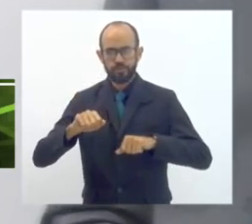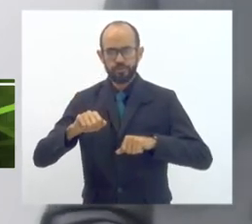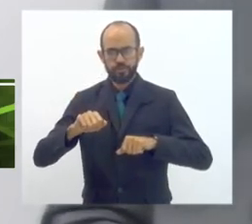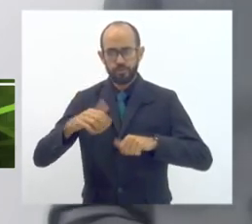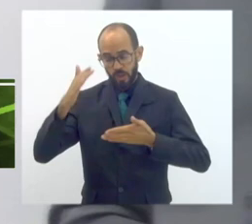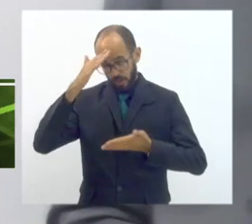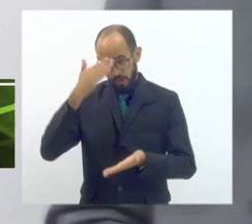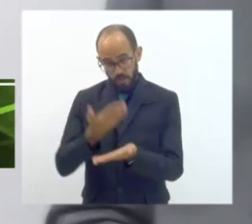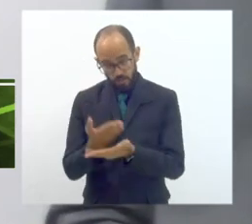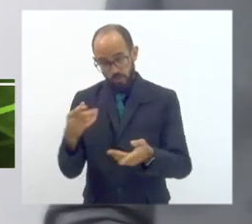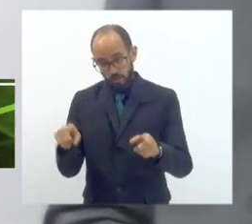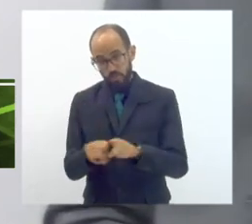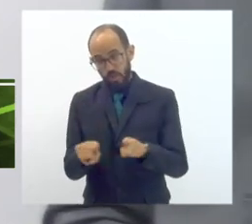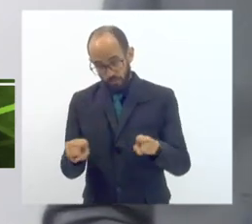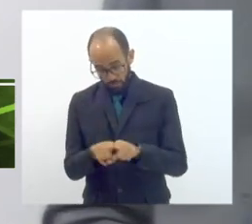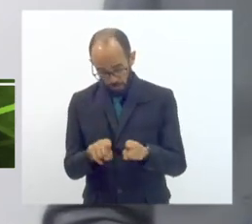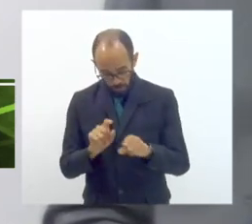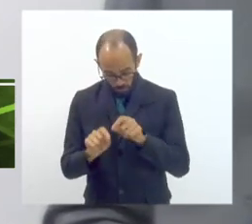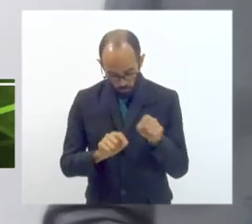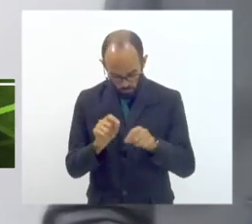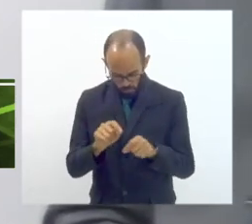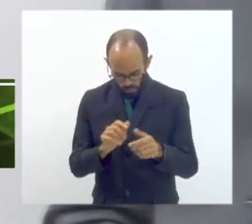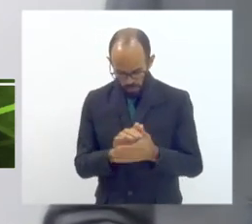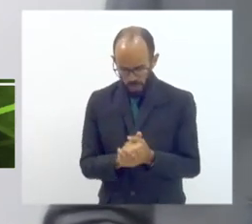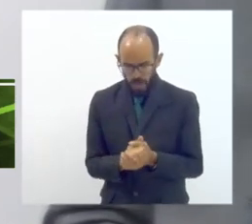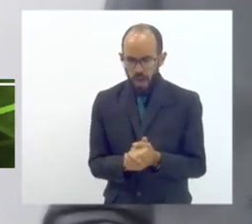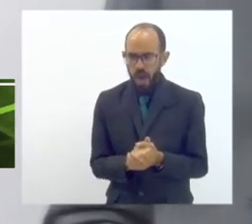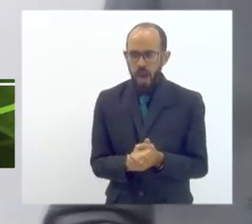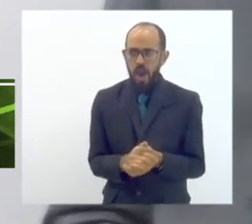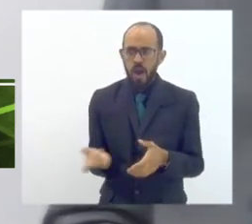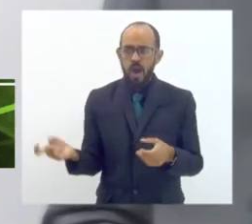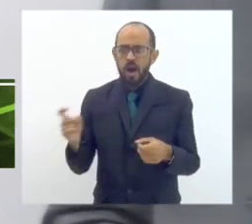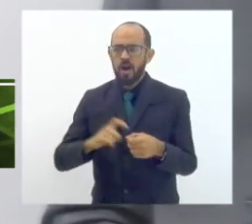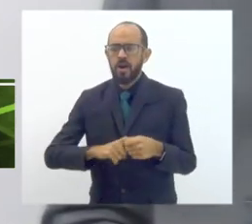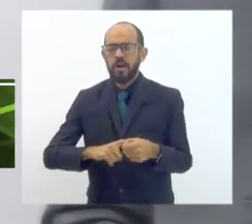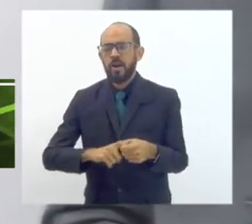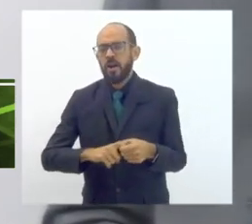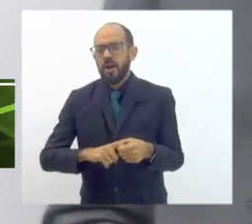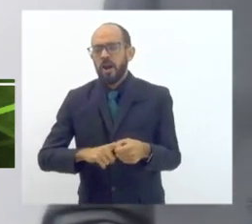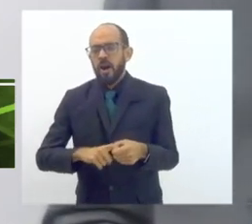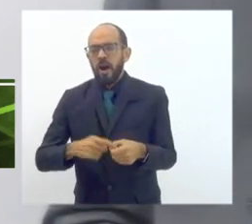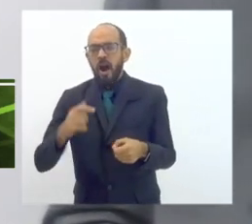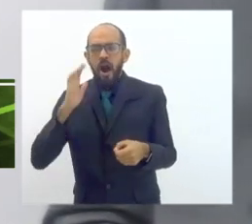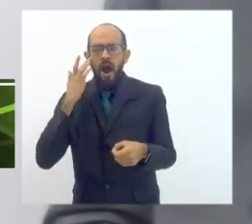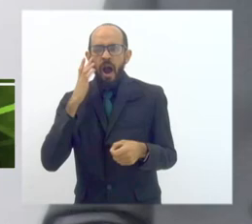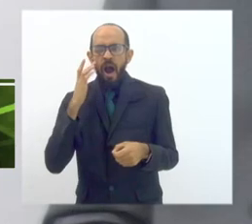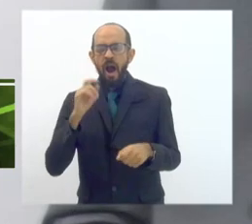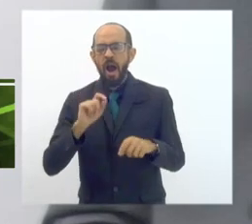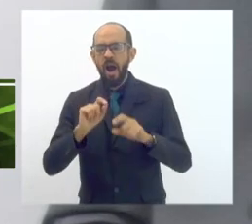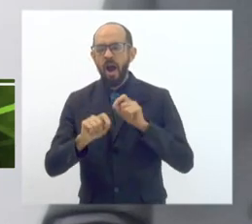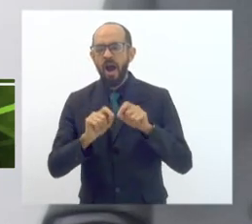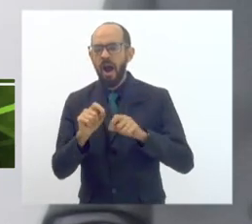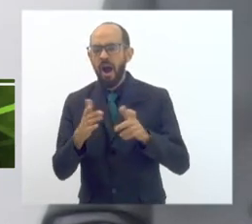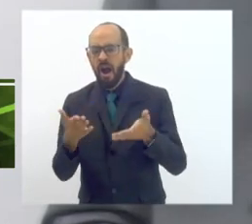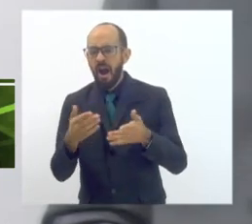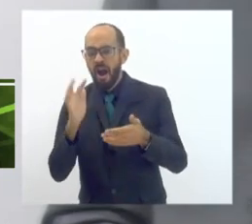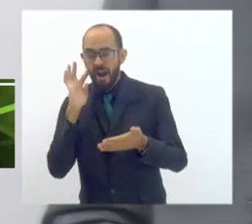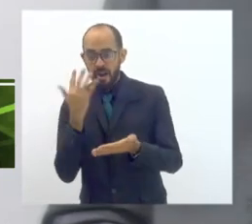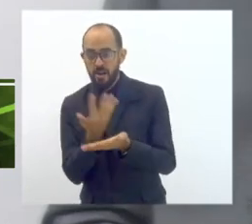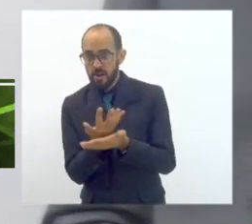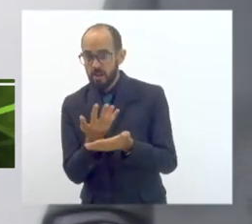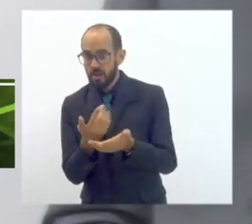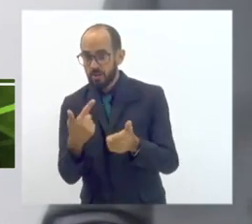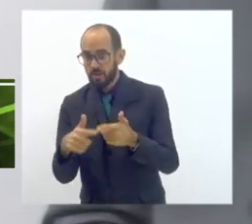acredito muito na questão dos consórcios. Acho que é a solução para